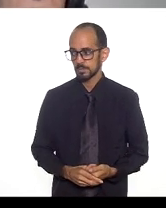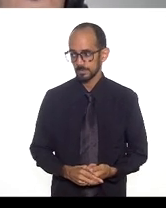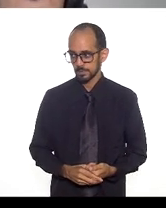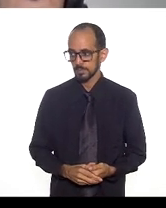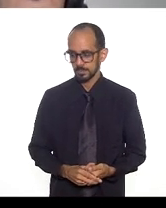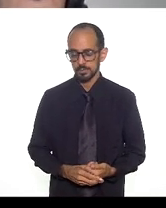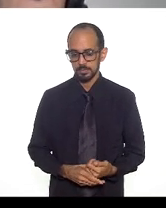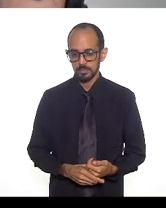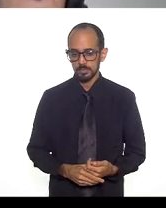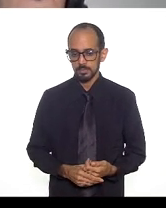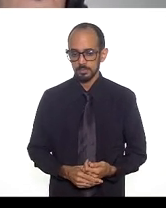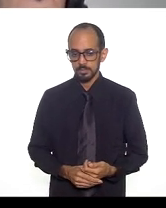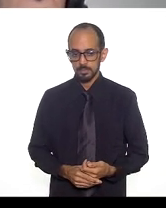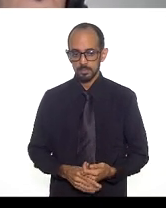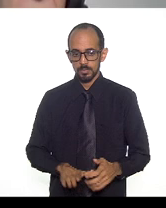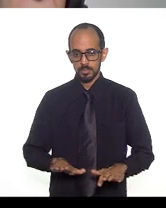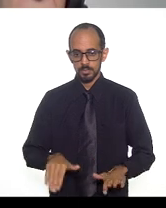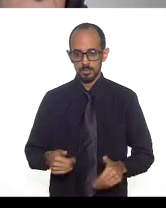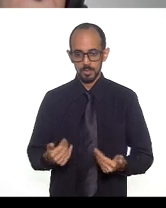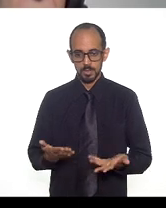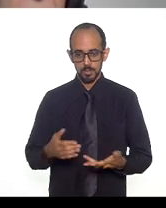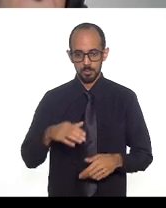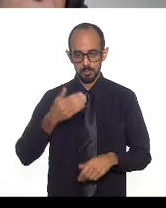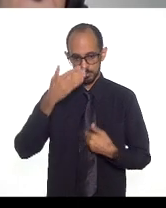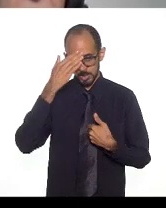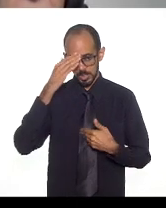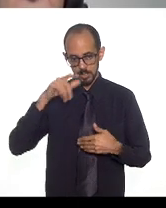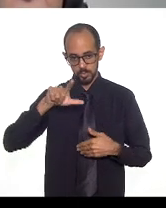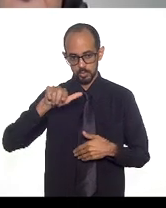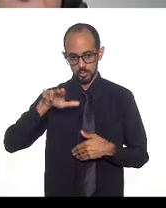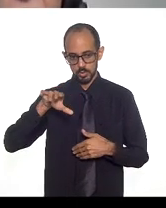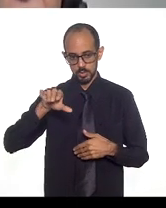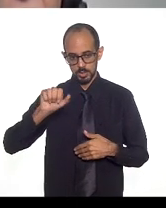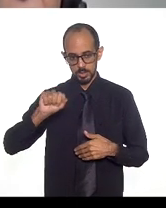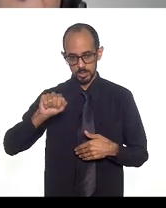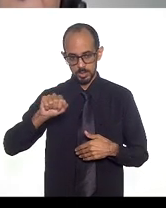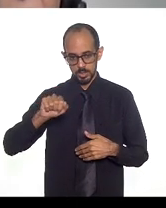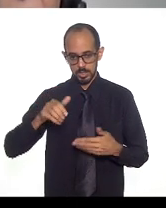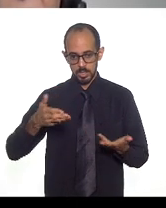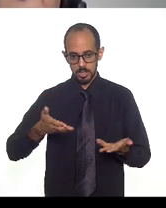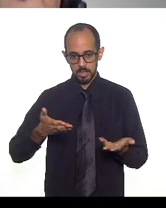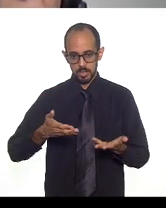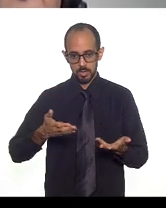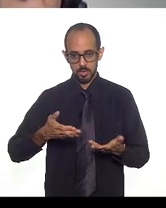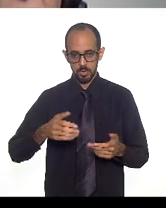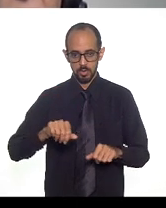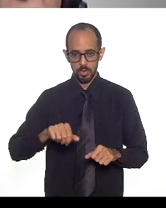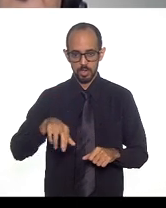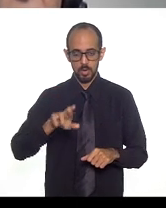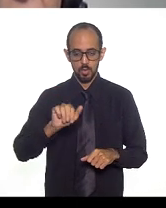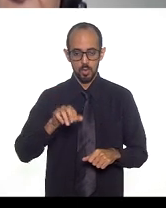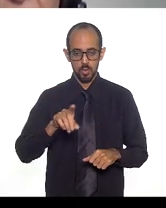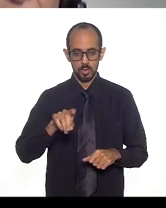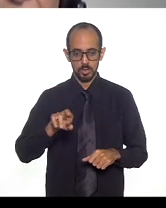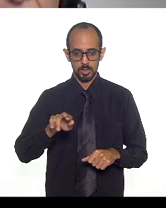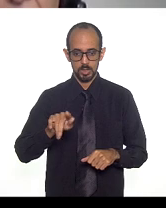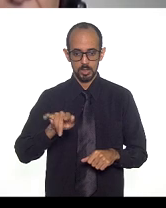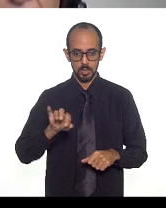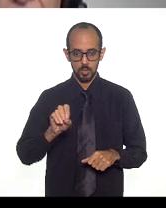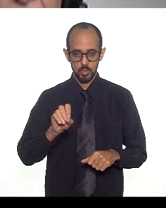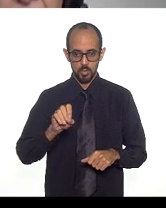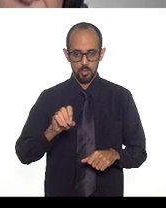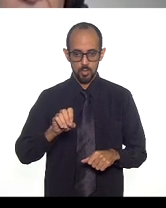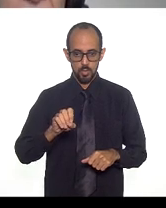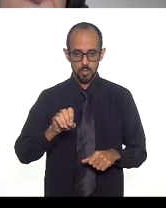Obrigado, Lucília. Rodrigo Azambuja, representante da Defensoria Pública do Estado do Rio de Janeiro. Boa tarde a partir